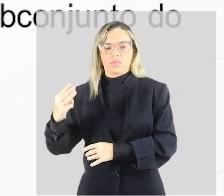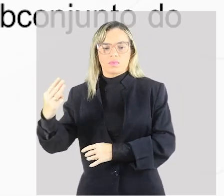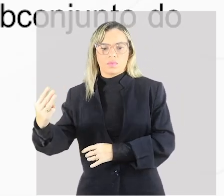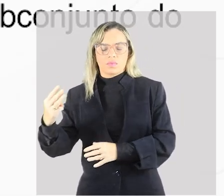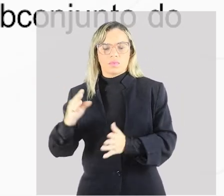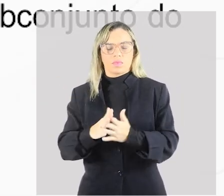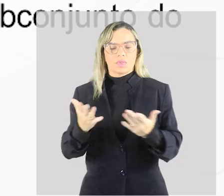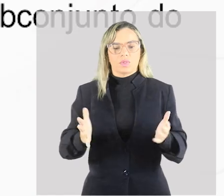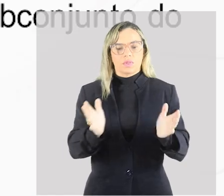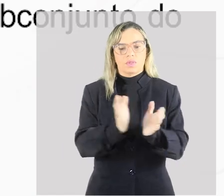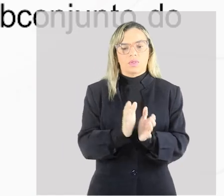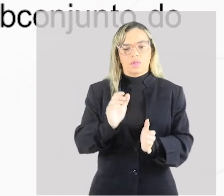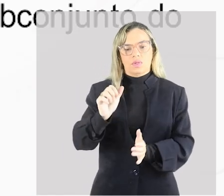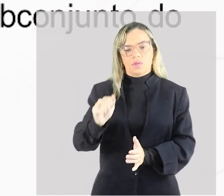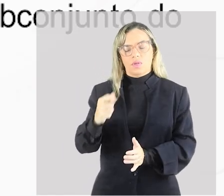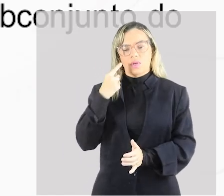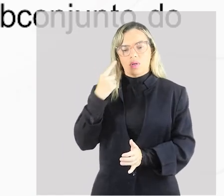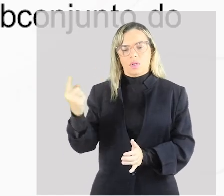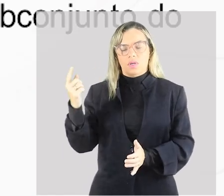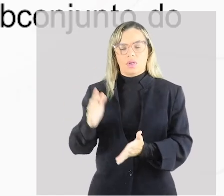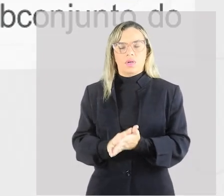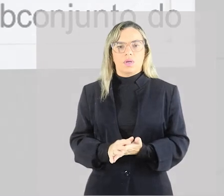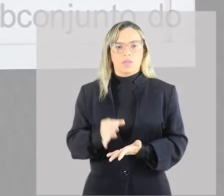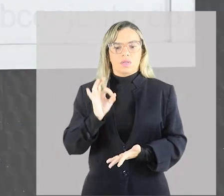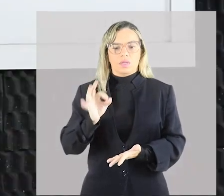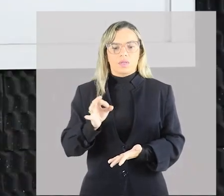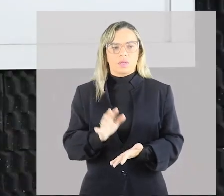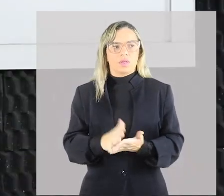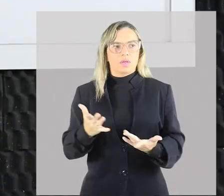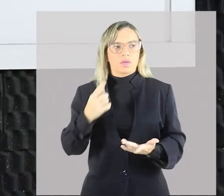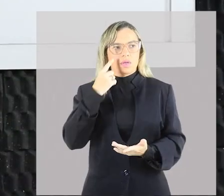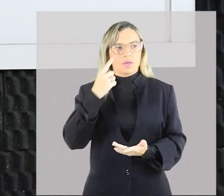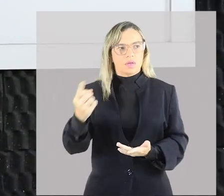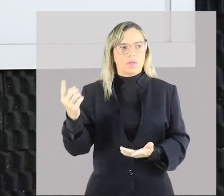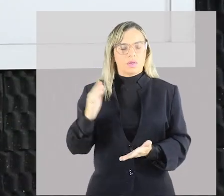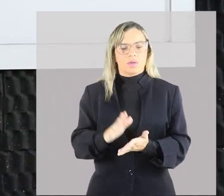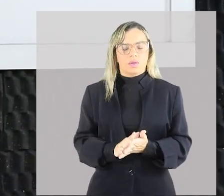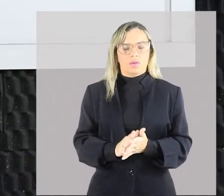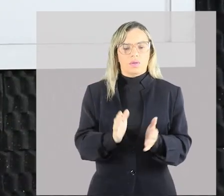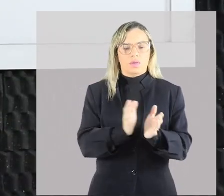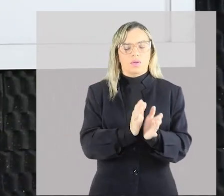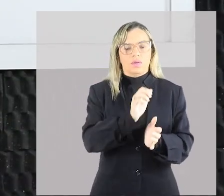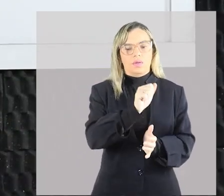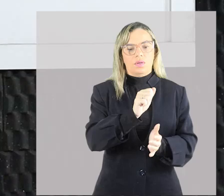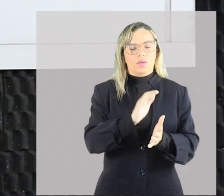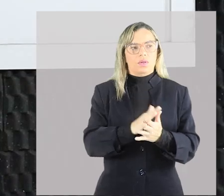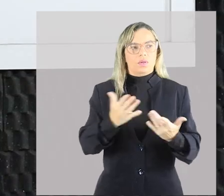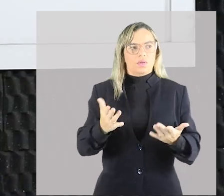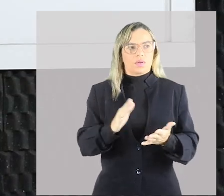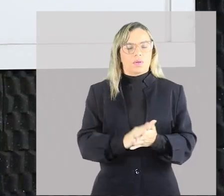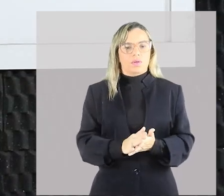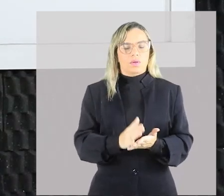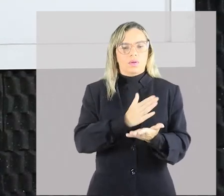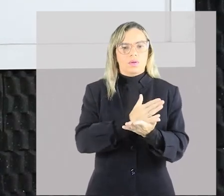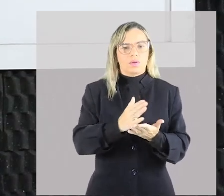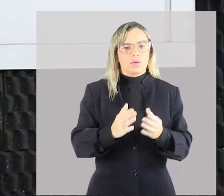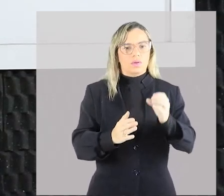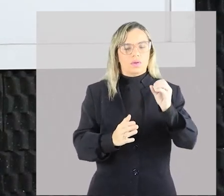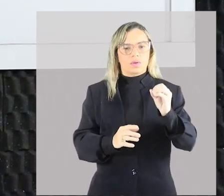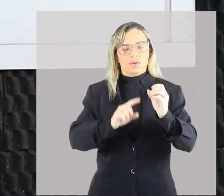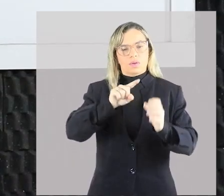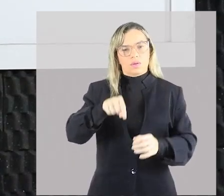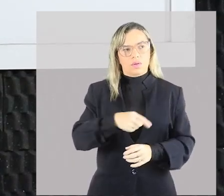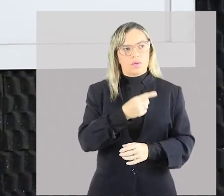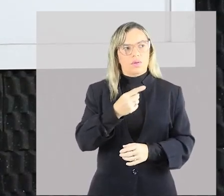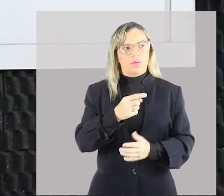Sobre o conjunto A é correto afirmar. Então o conjunto A, turma, é formado pelos números múltiplos de 3. Começa no 0 e